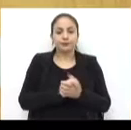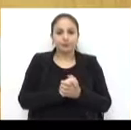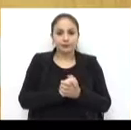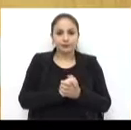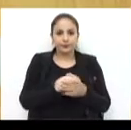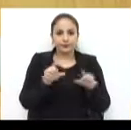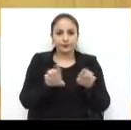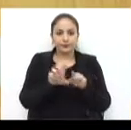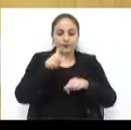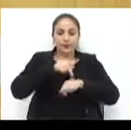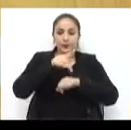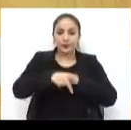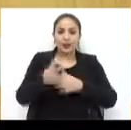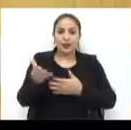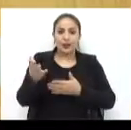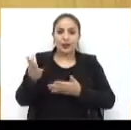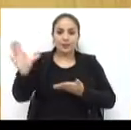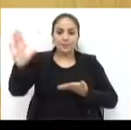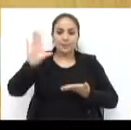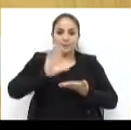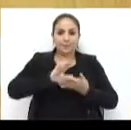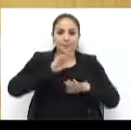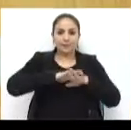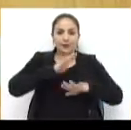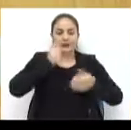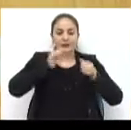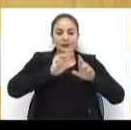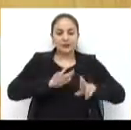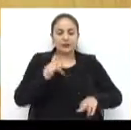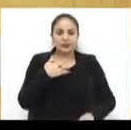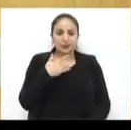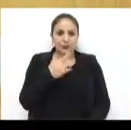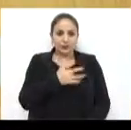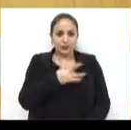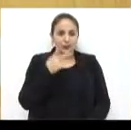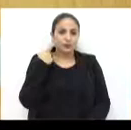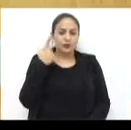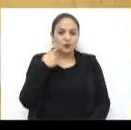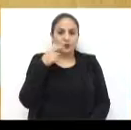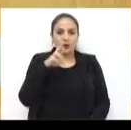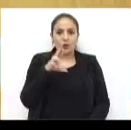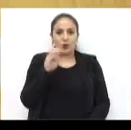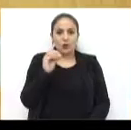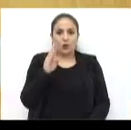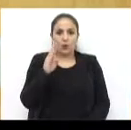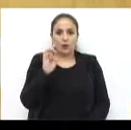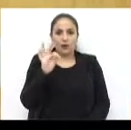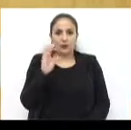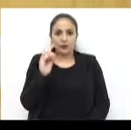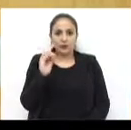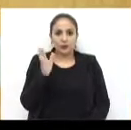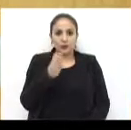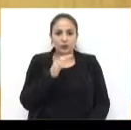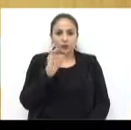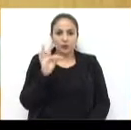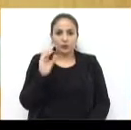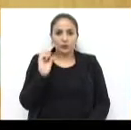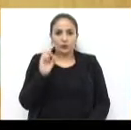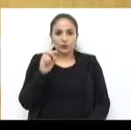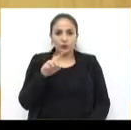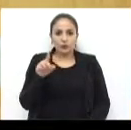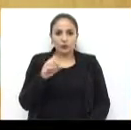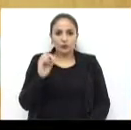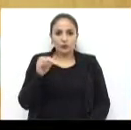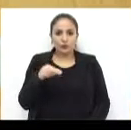Passo Fundo vai receber mais recursos para serem investidos na área da saúde. O vereador Roberto Gabriel Tozon teve a confirmação